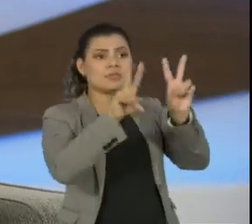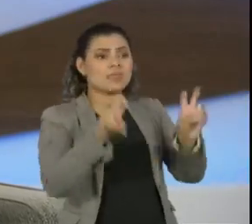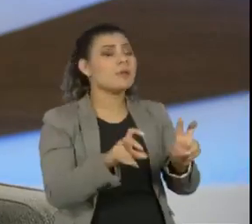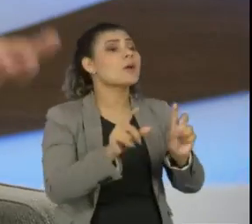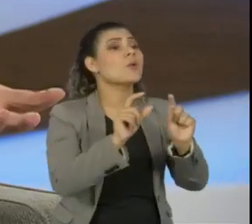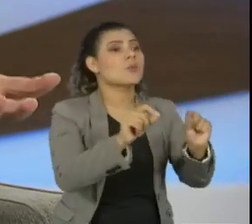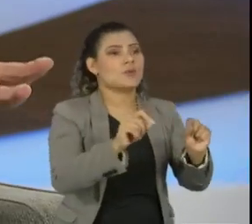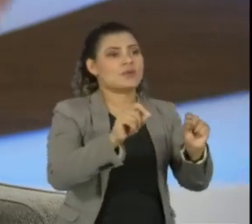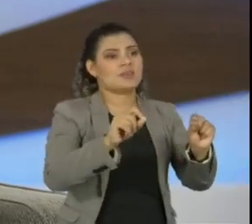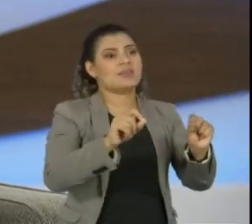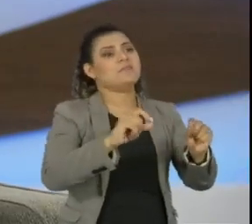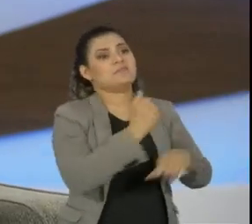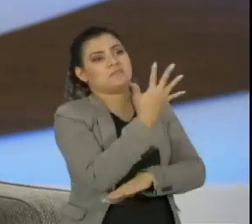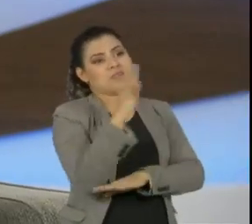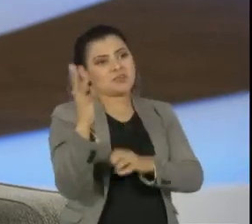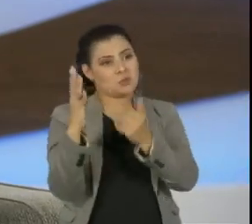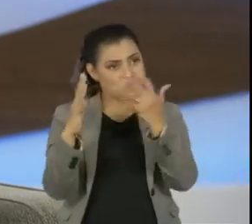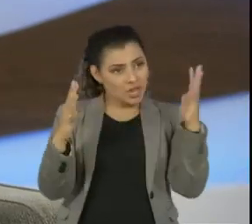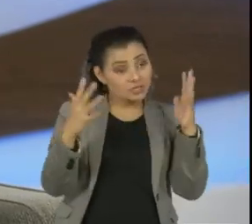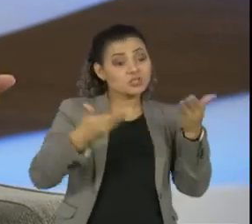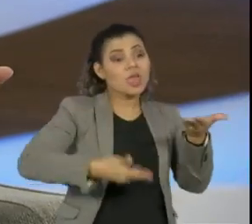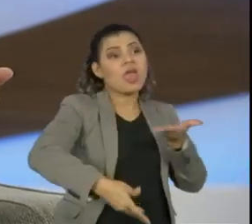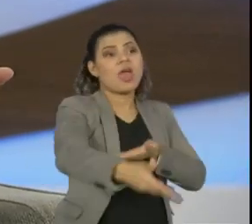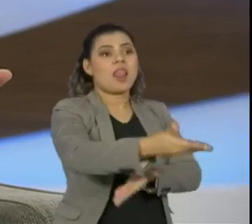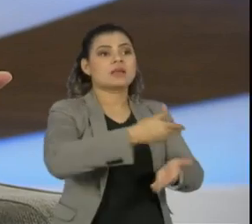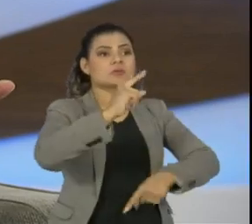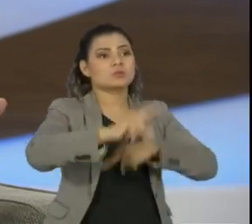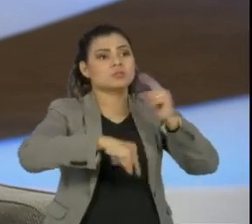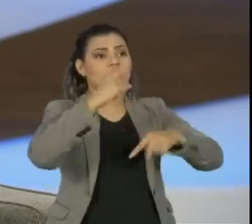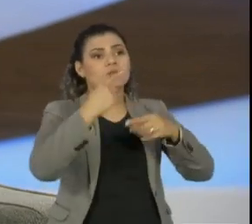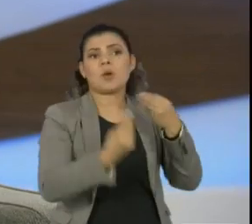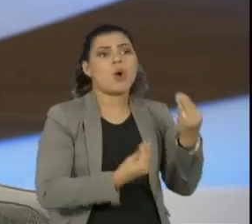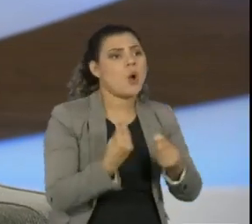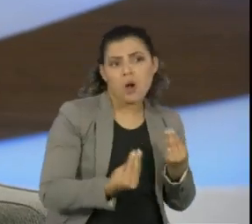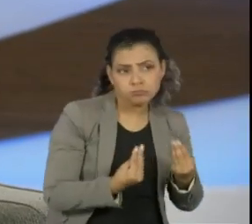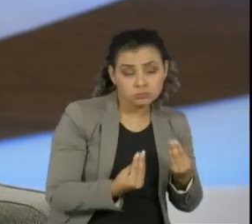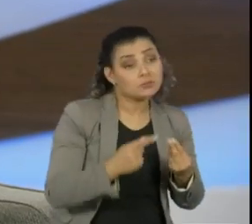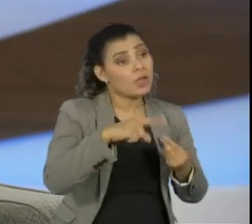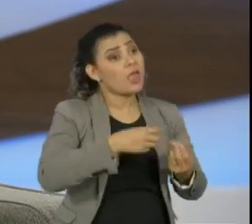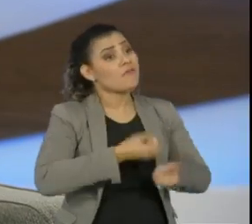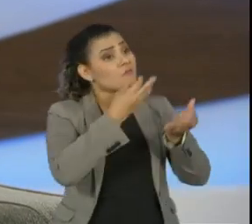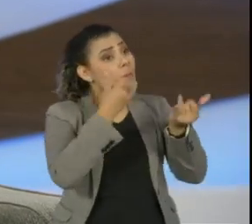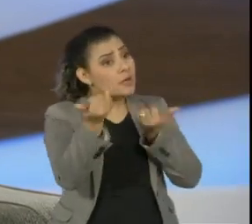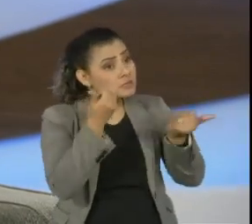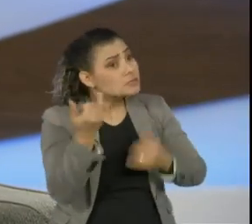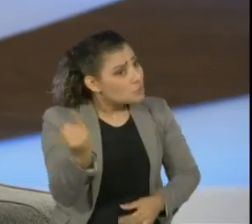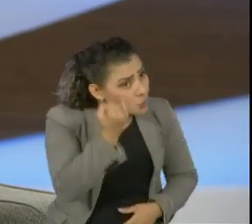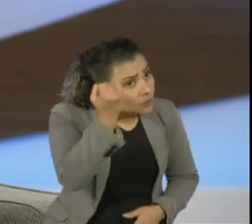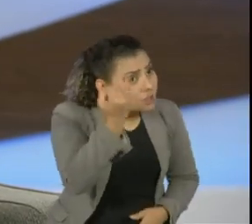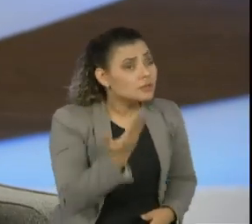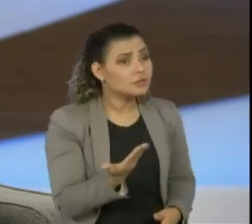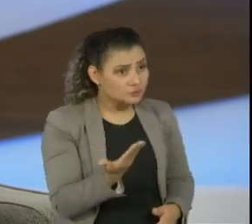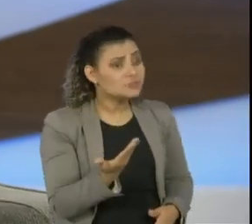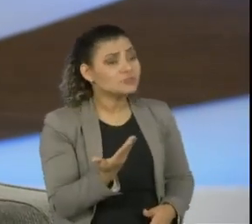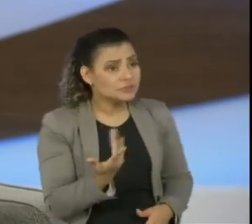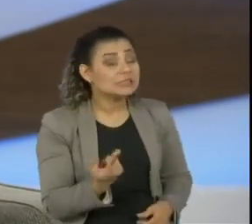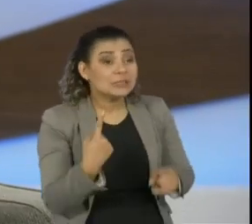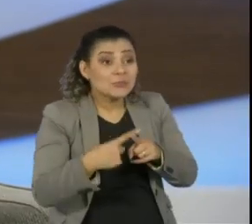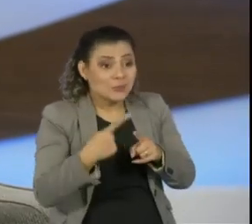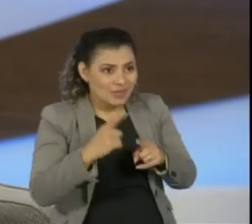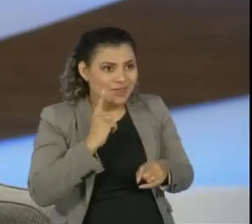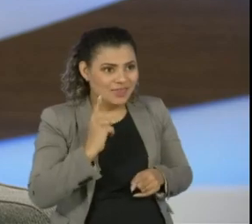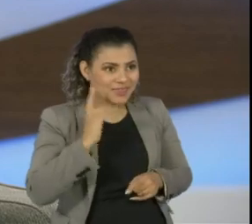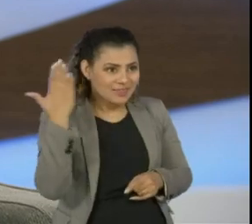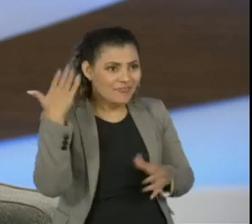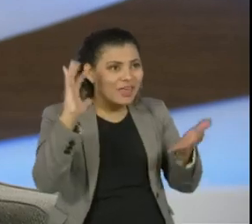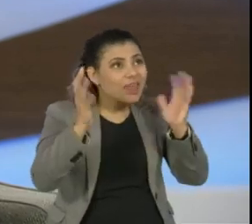do meio ambiente ea sua relação com o desenvolvimento e é um dado muito importante no caso